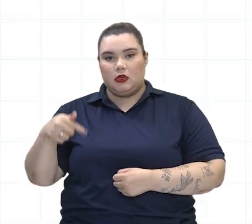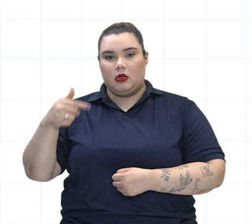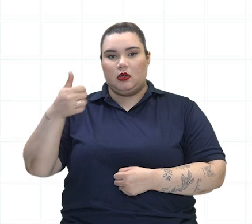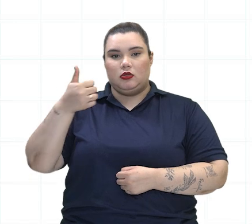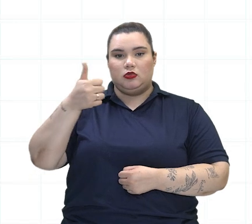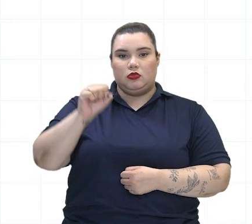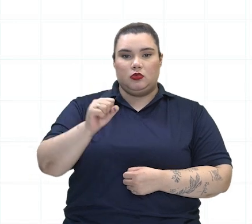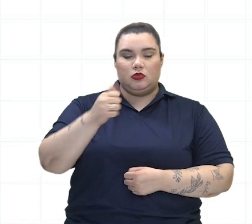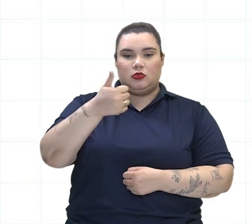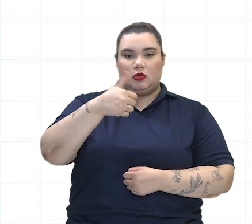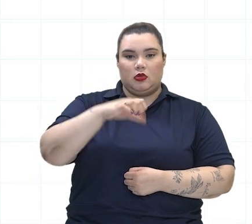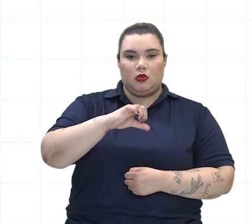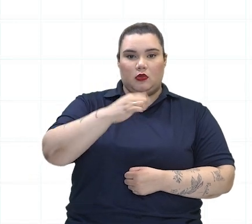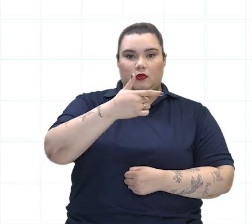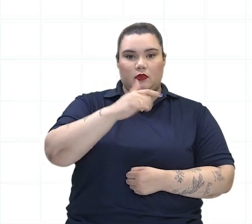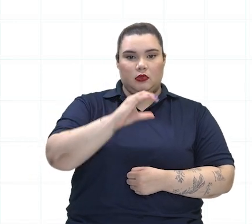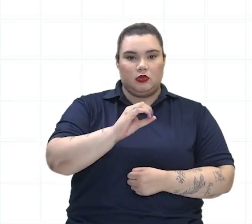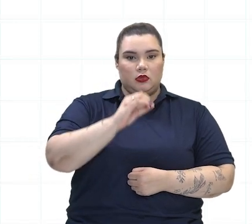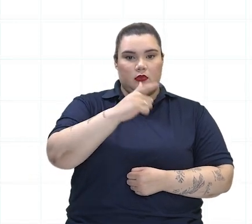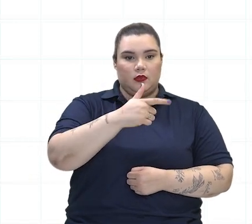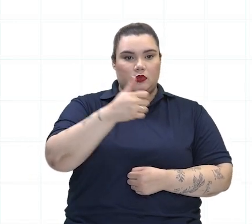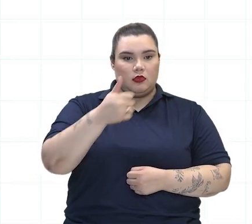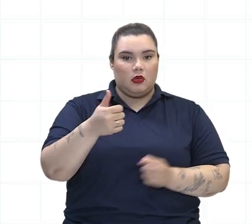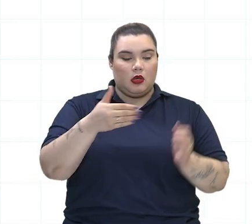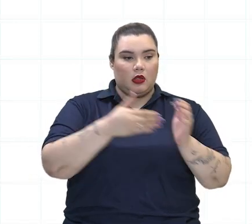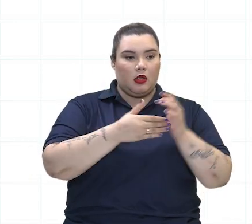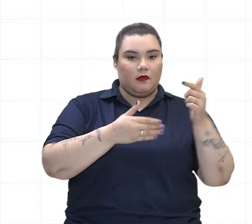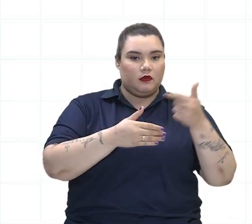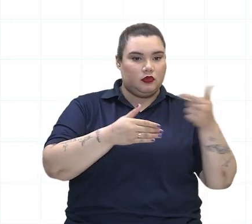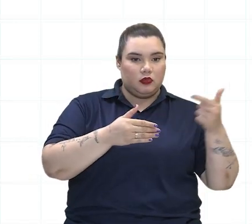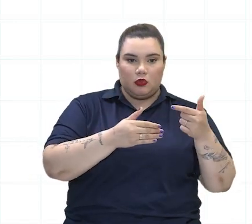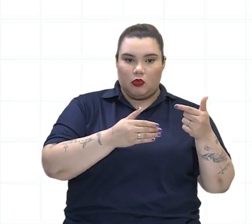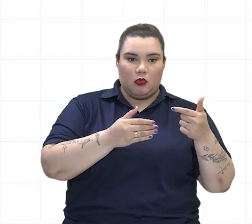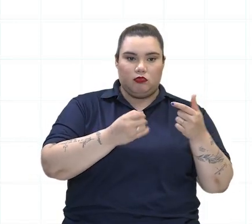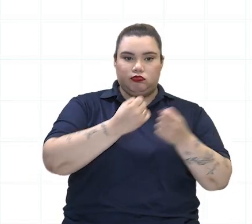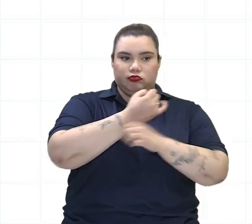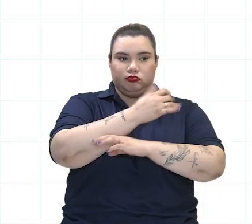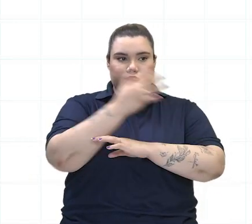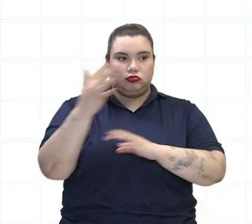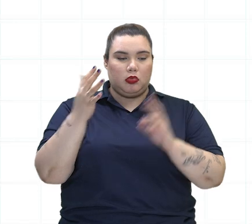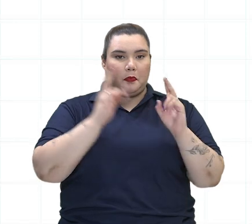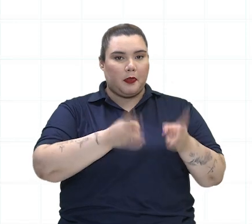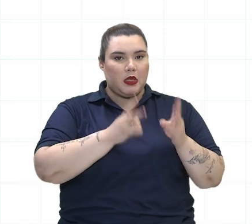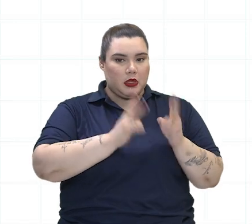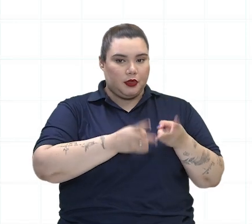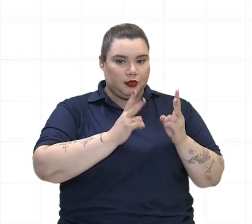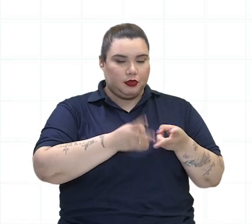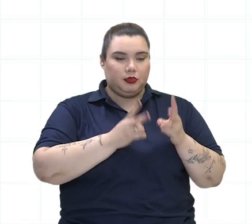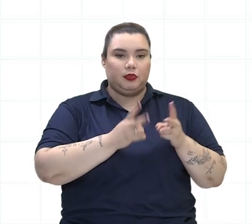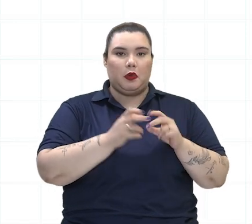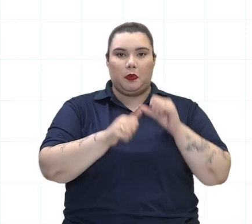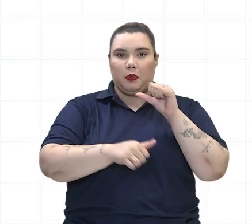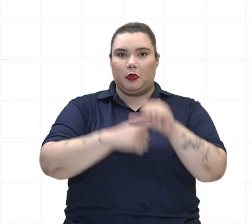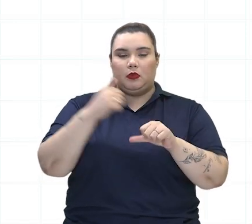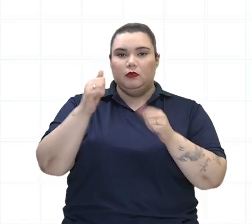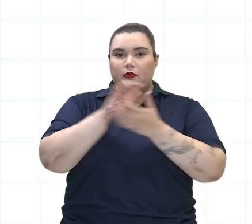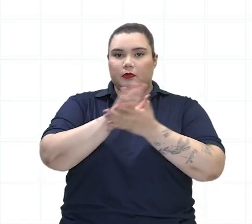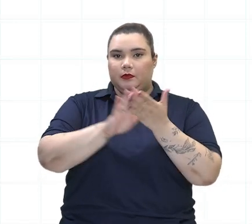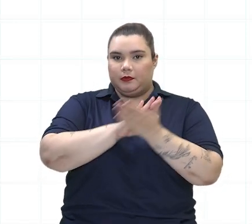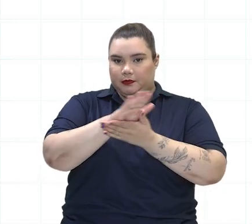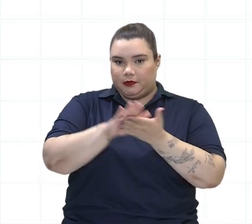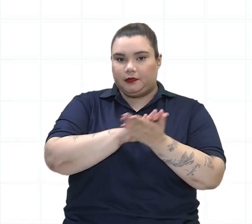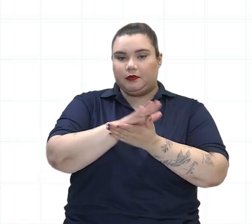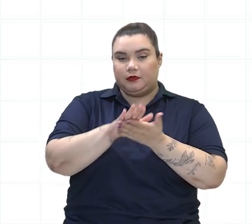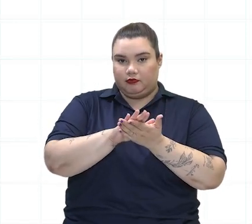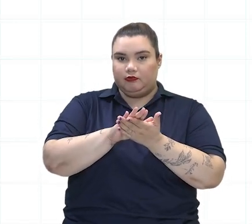20, 21, não houve, né, até 22 não houve nem nada grande de retirada de